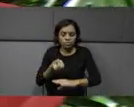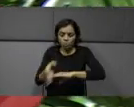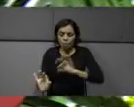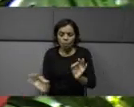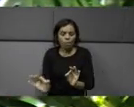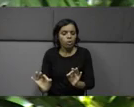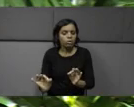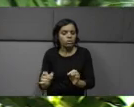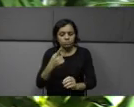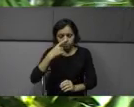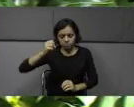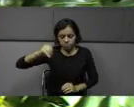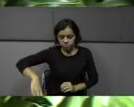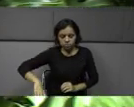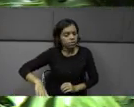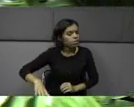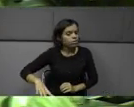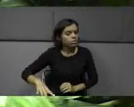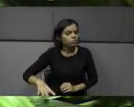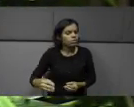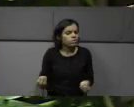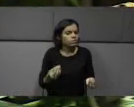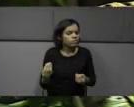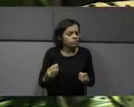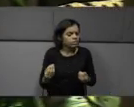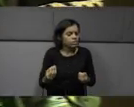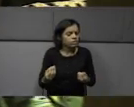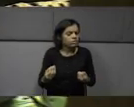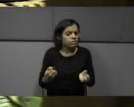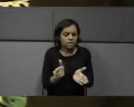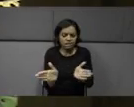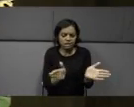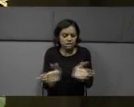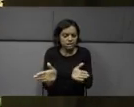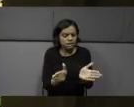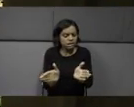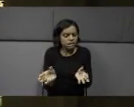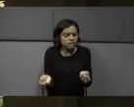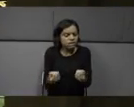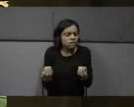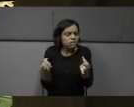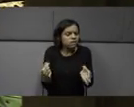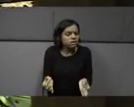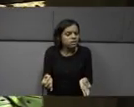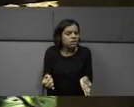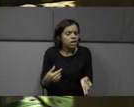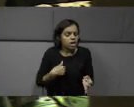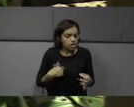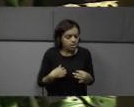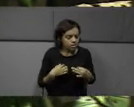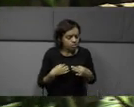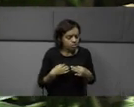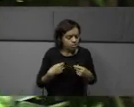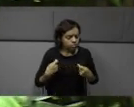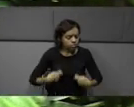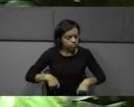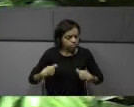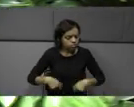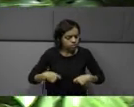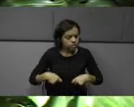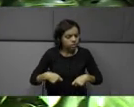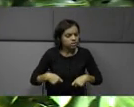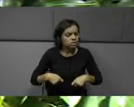com todos os seus acessos resolvidos com iluminação resolvida e que medida eu sinto é uma ausência